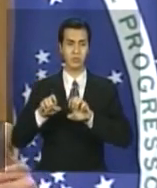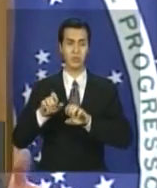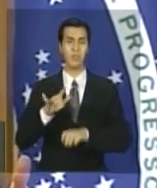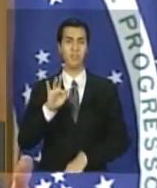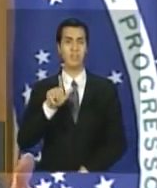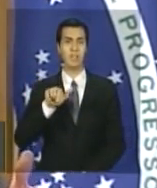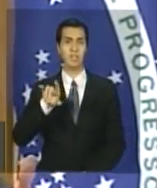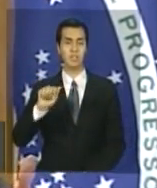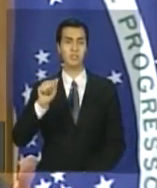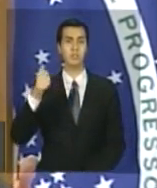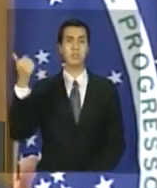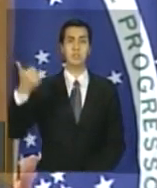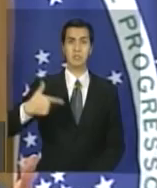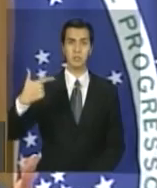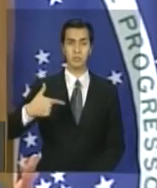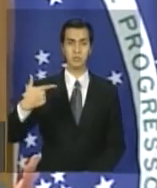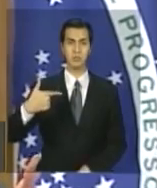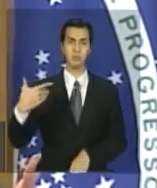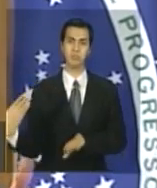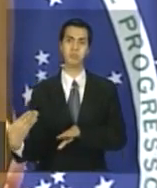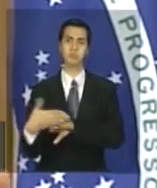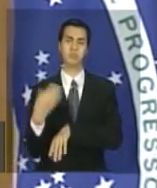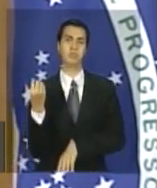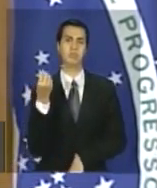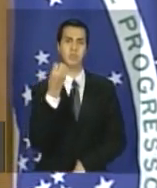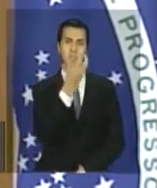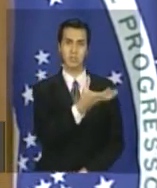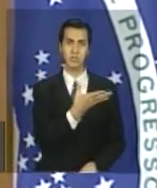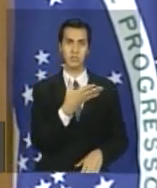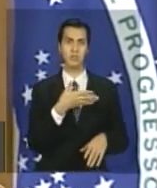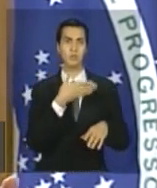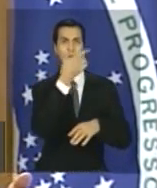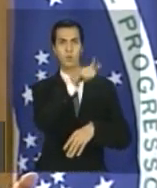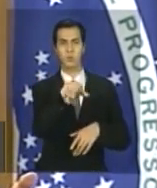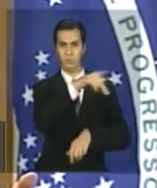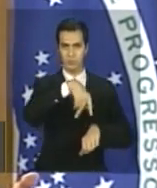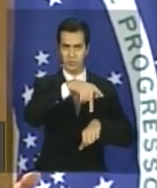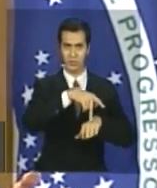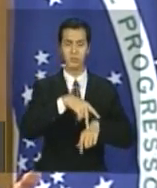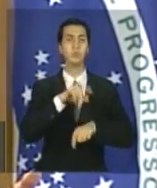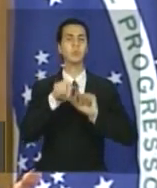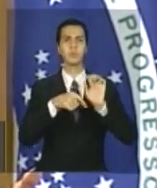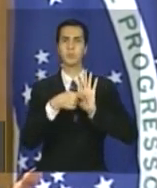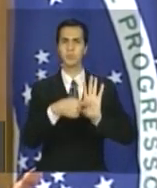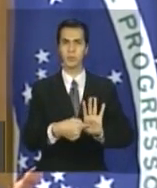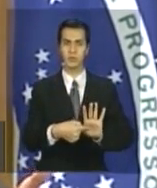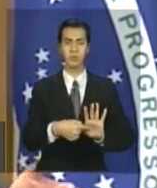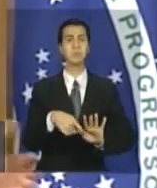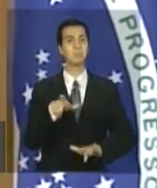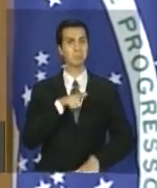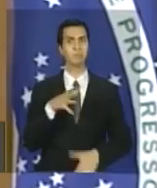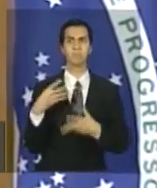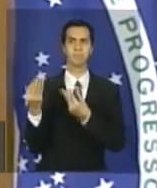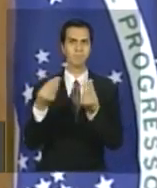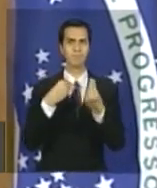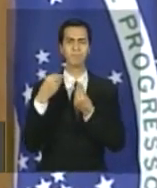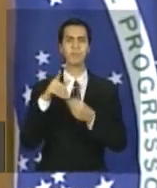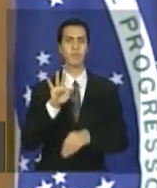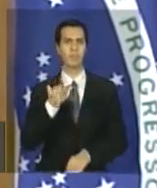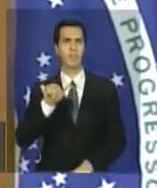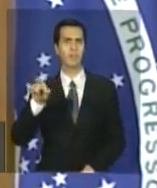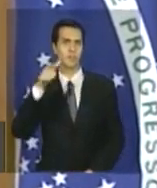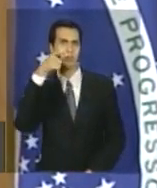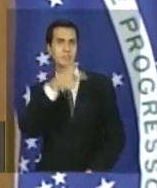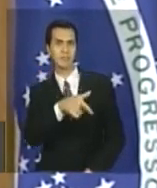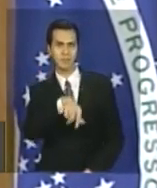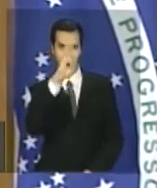já estabelecida para viajar a qualquer país, o que ilustra e evidencia muito acerca do interesse que nossa empresa tem pelo mercado